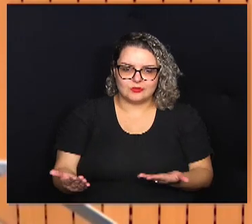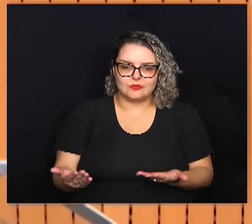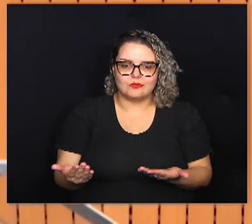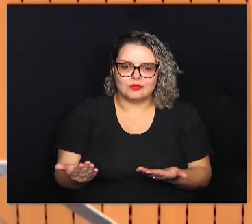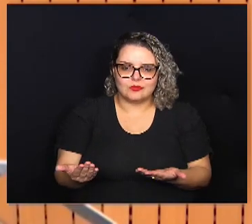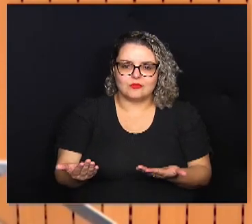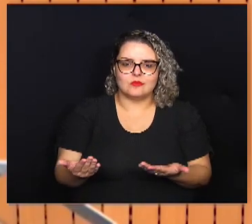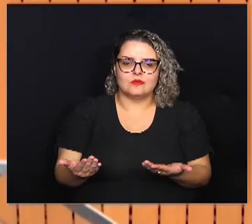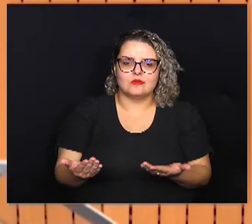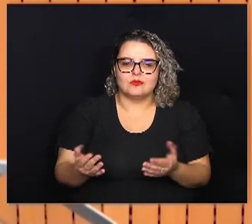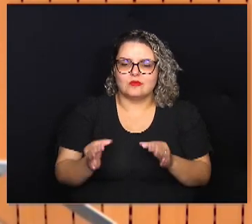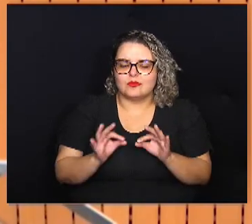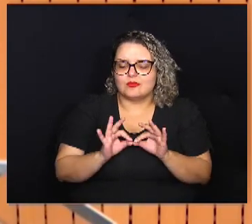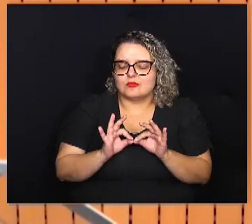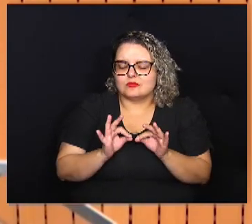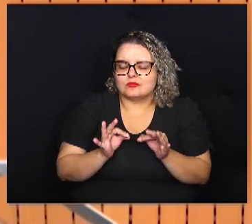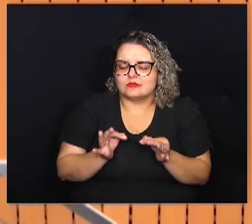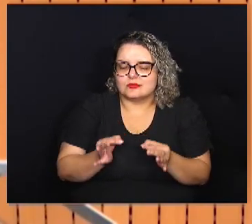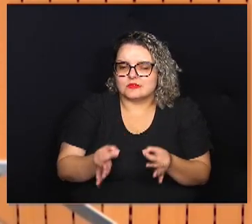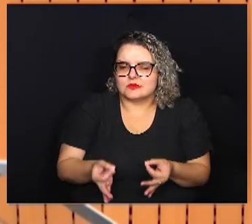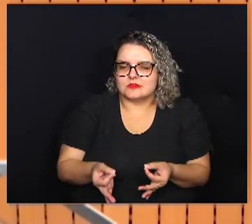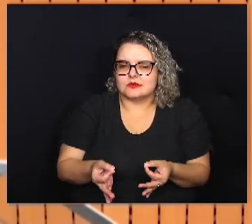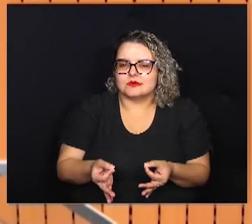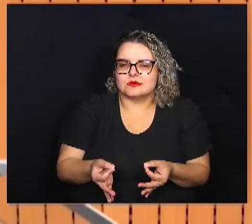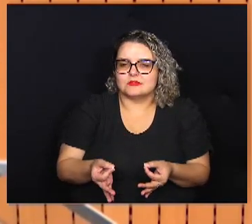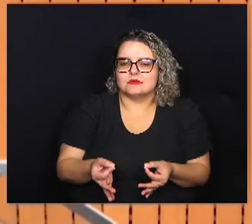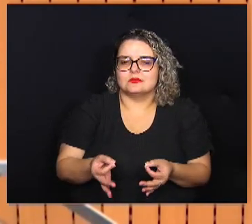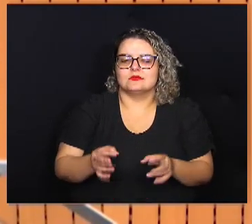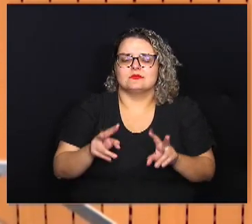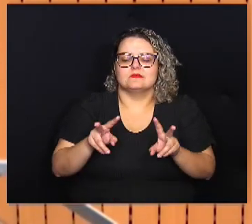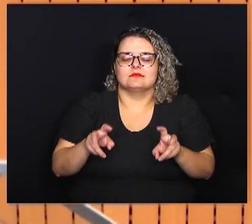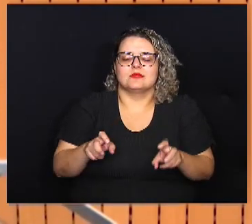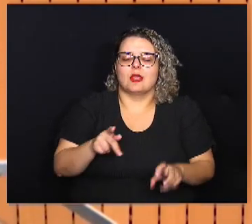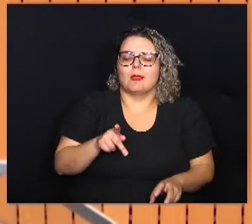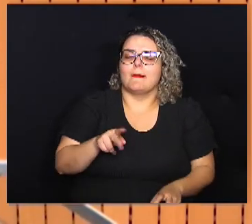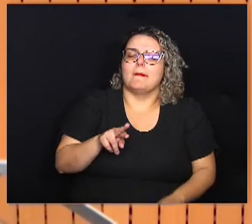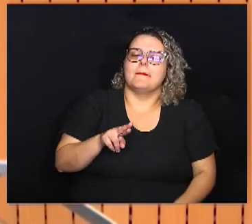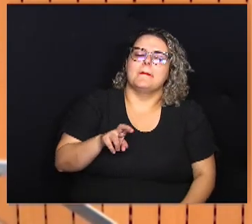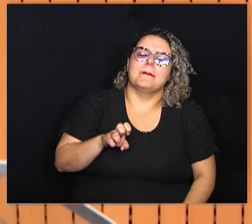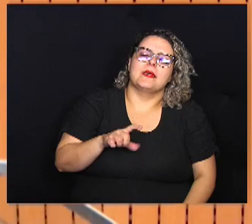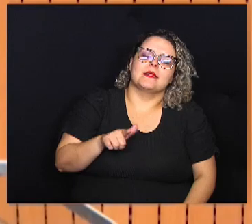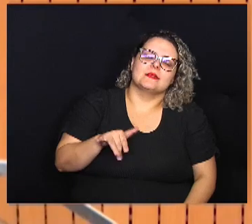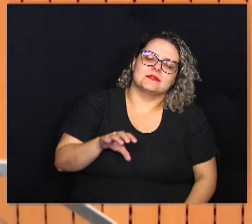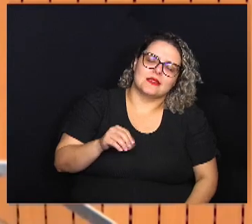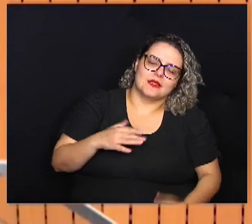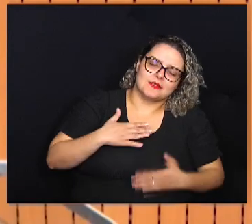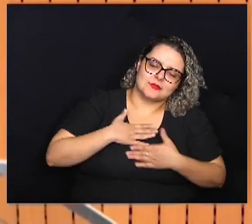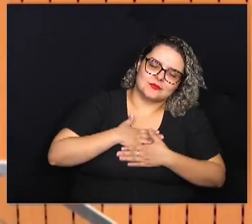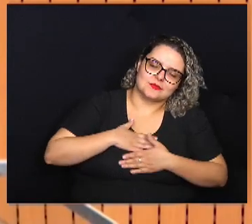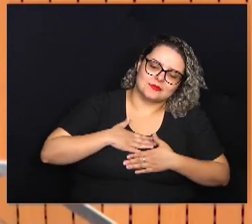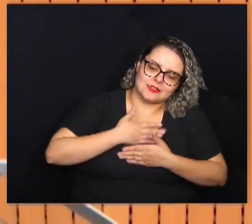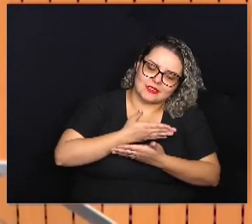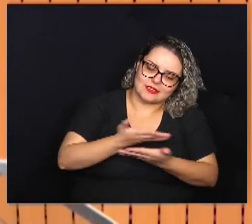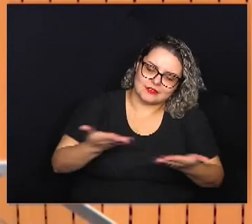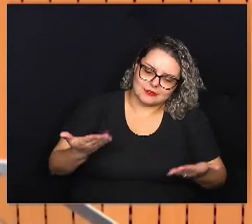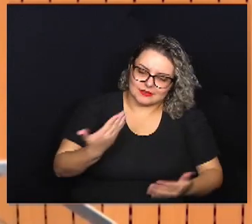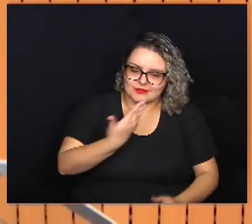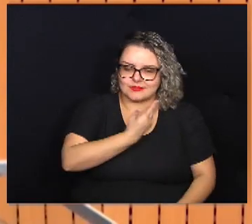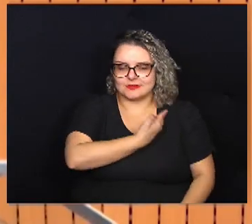com aquele chulo introito, prezados. Vocês são meus prezados